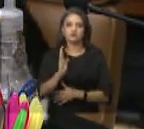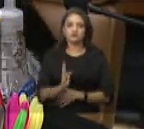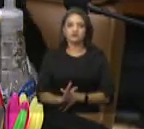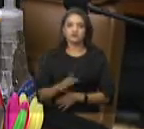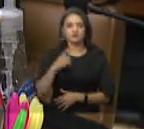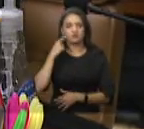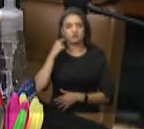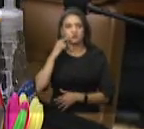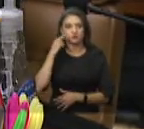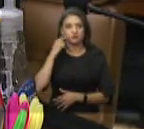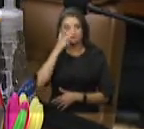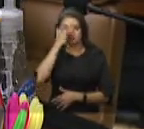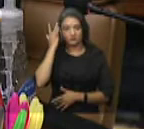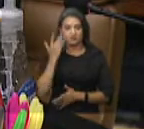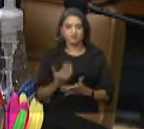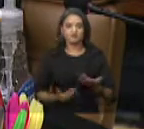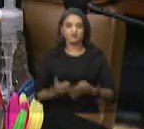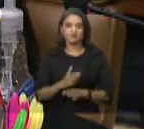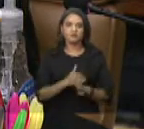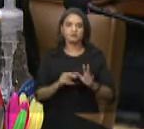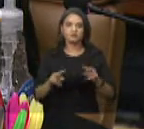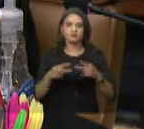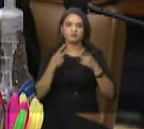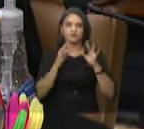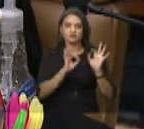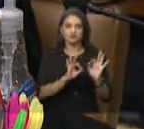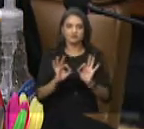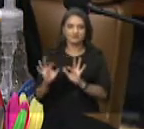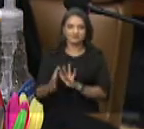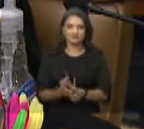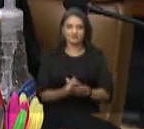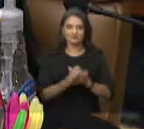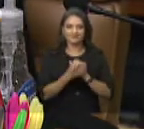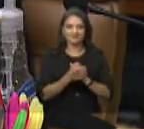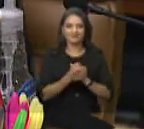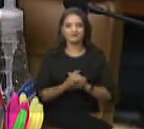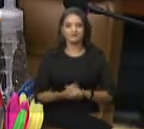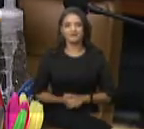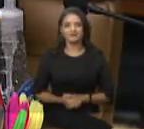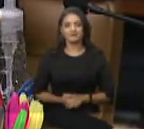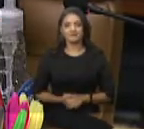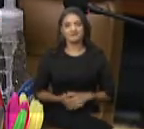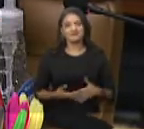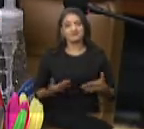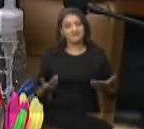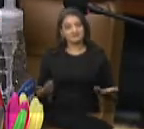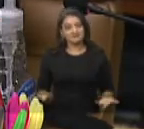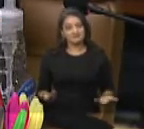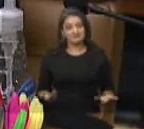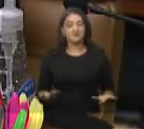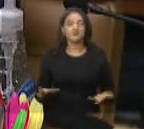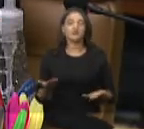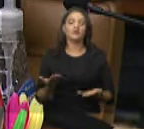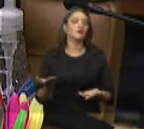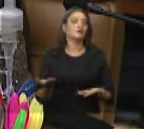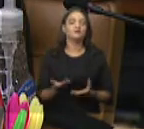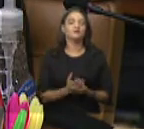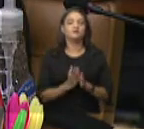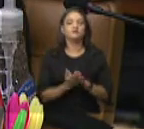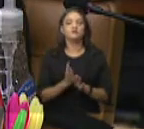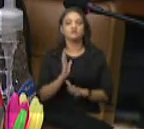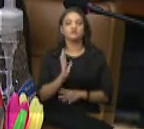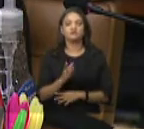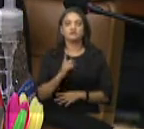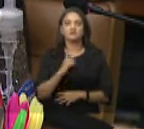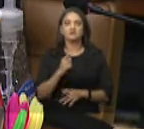senhores servidores todos que nos acompanham a senhora Presidente o caso está devidamente maduro no sentido de que